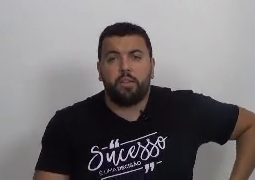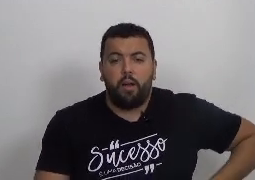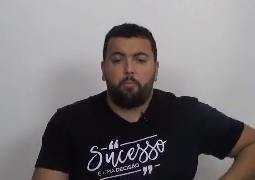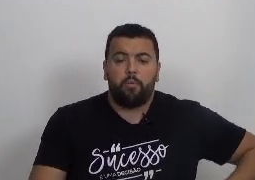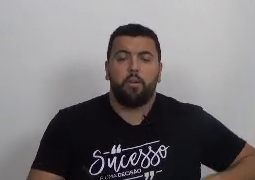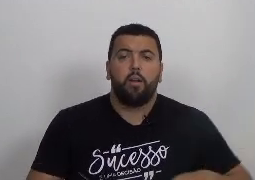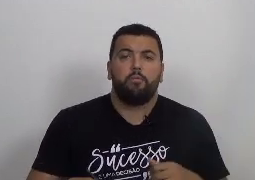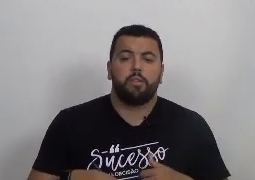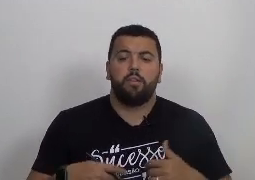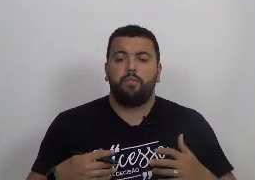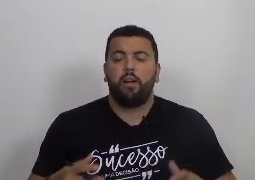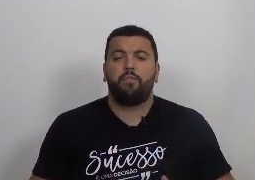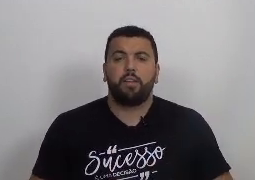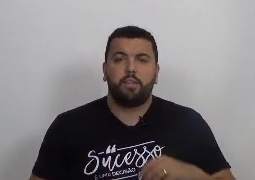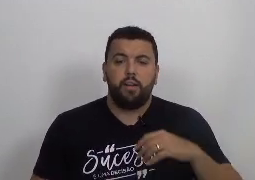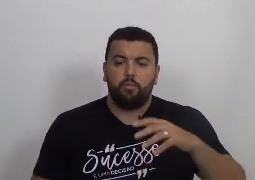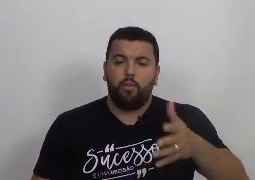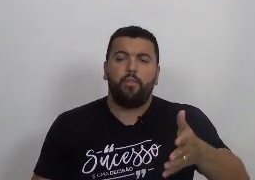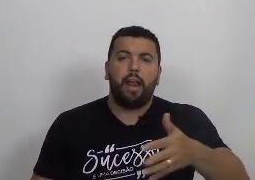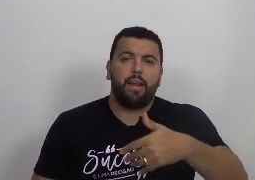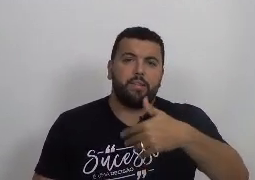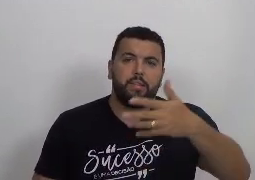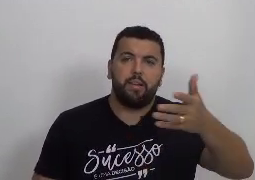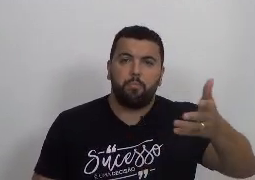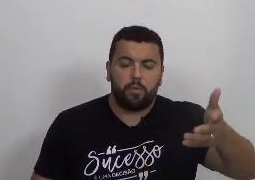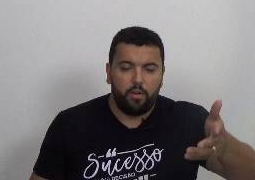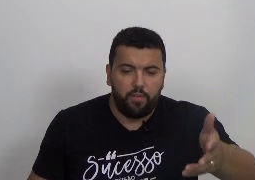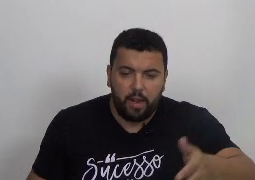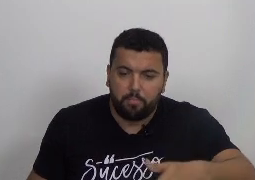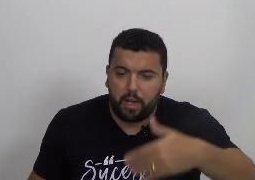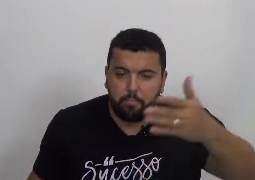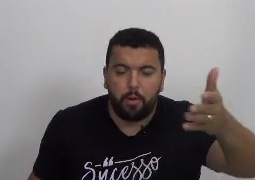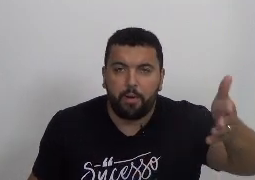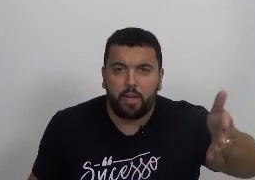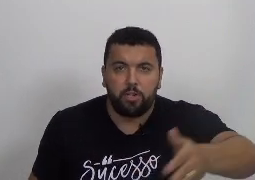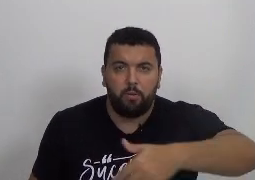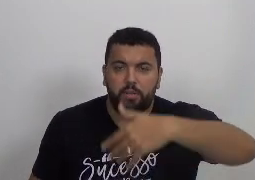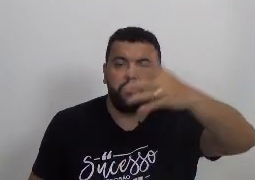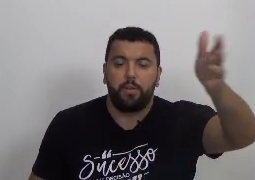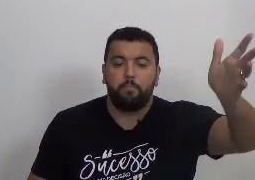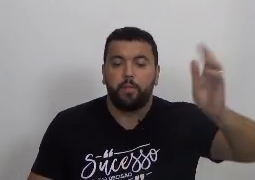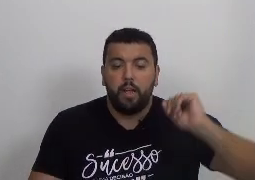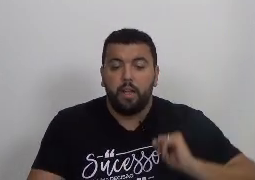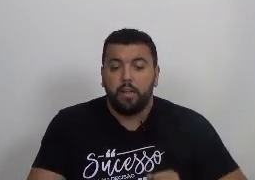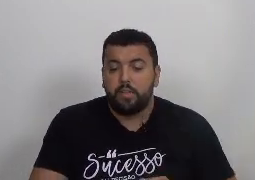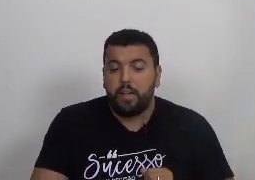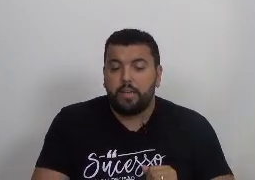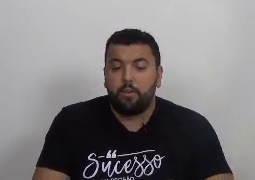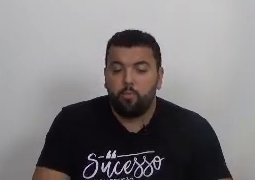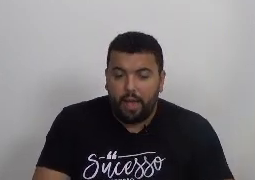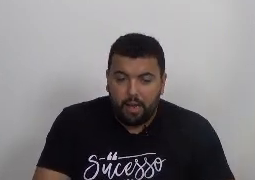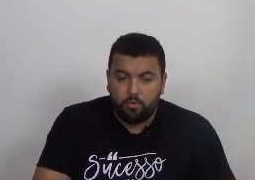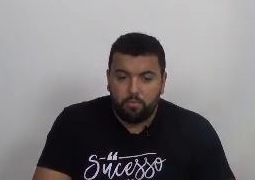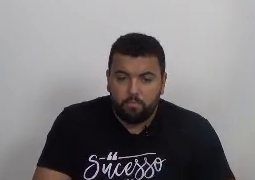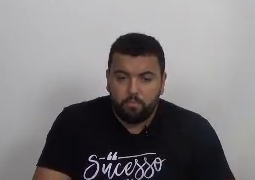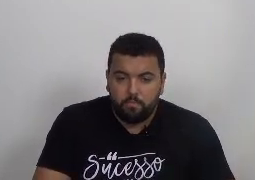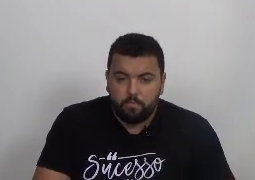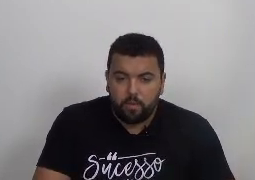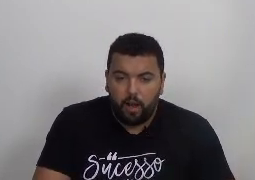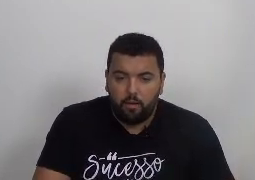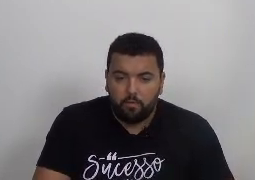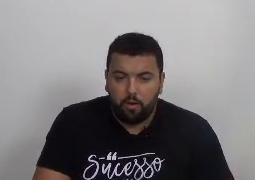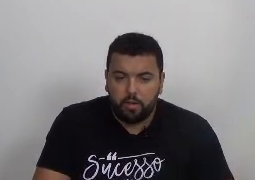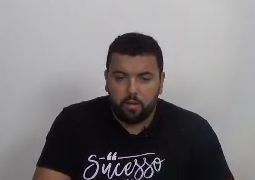por exemplo você vai fazer não vou falar esse exemplo que eu falar porque a própria questão mas enfim você tem um